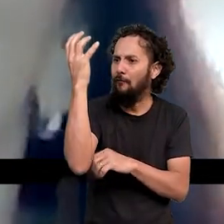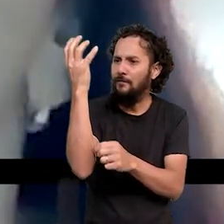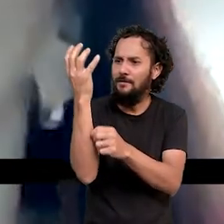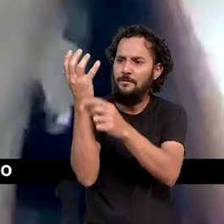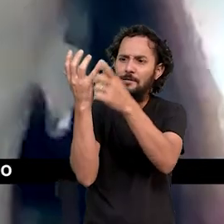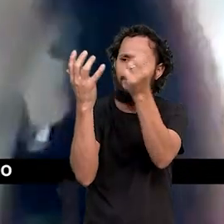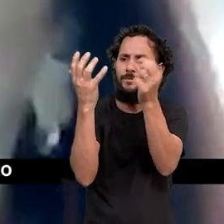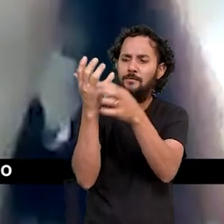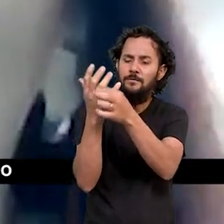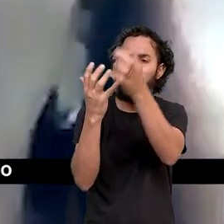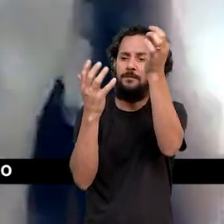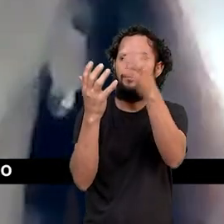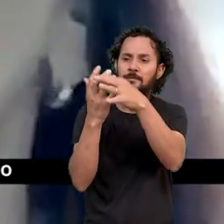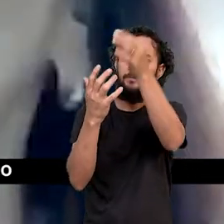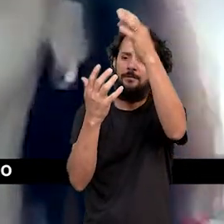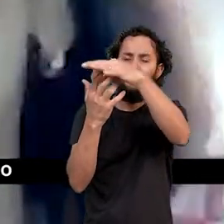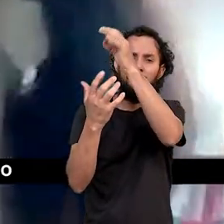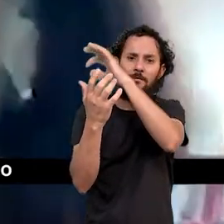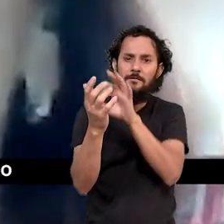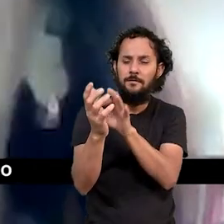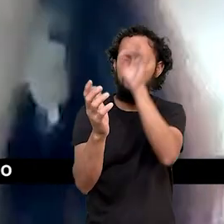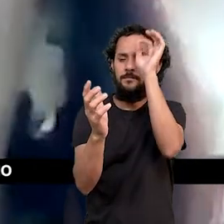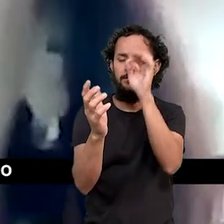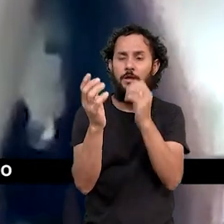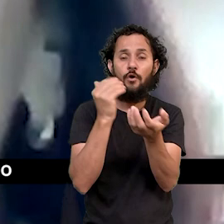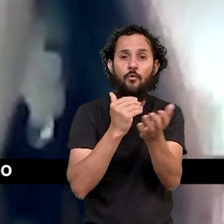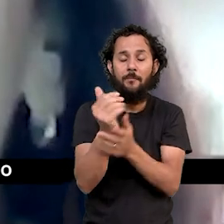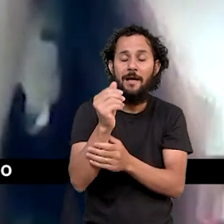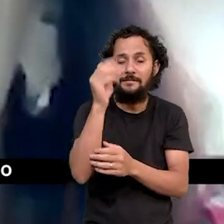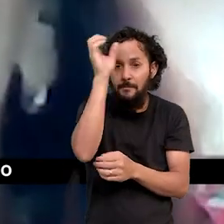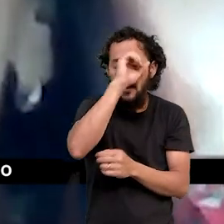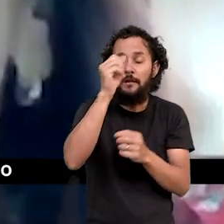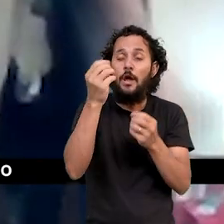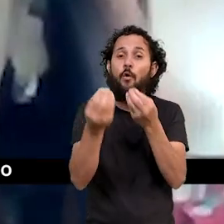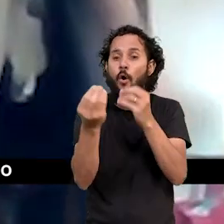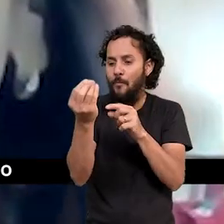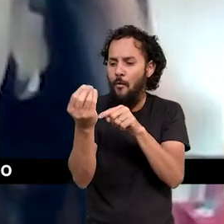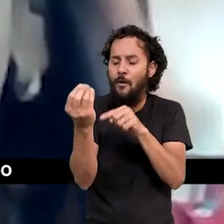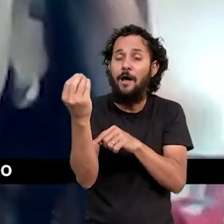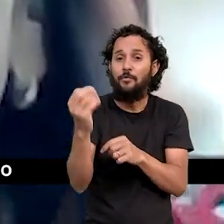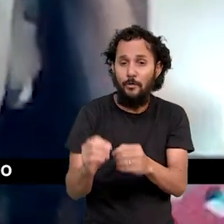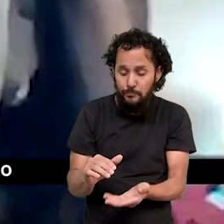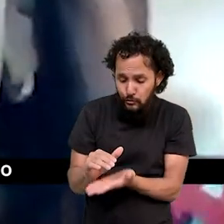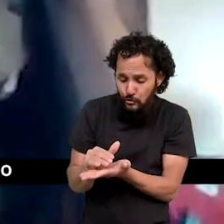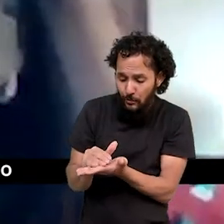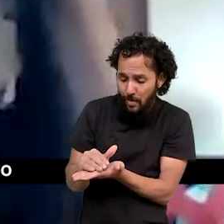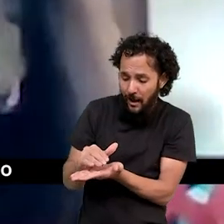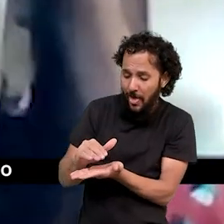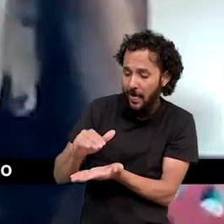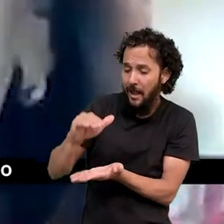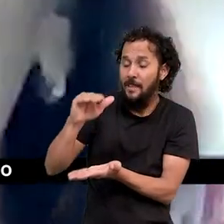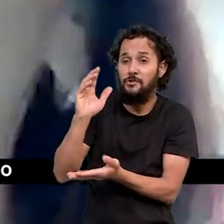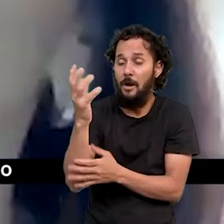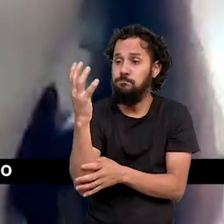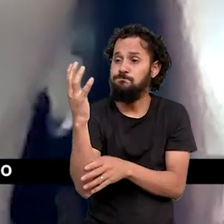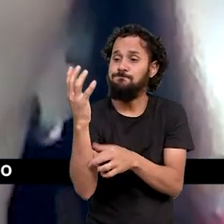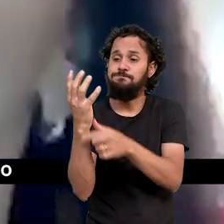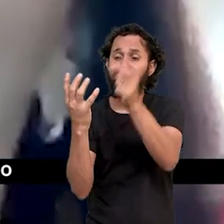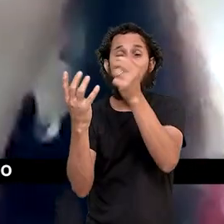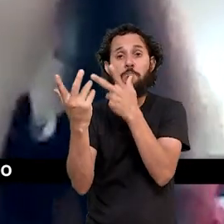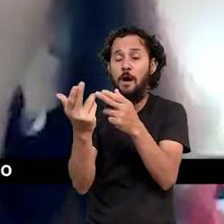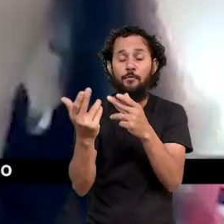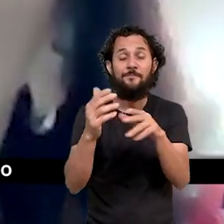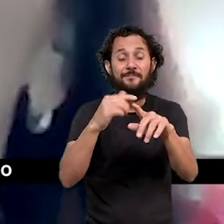ela fala os descontar logo nos seus primeiros anos. Então, observem vocês que aí ele